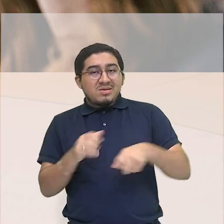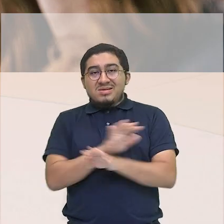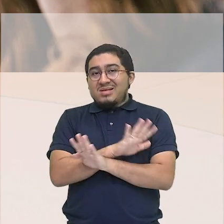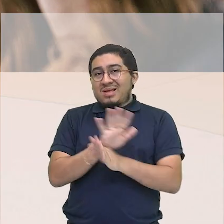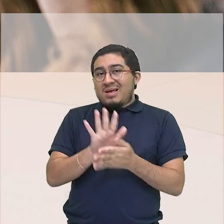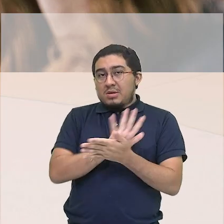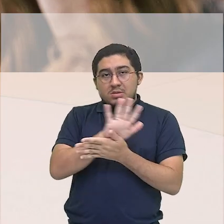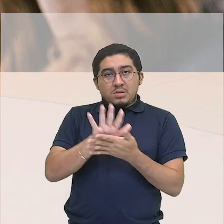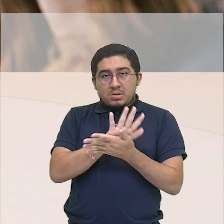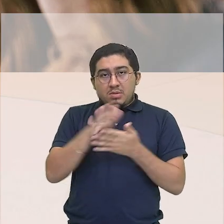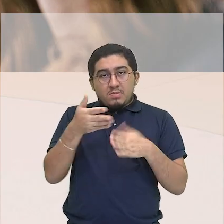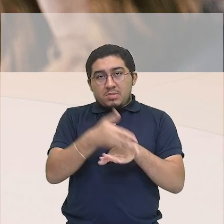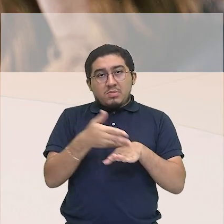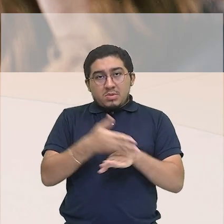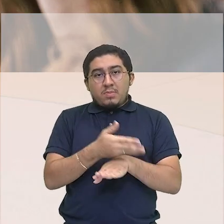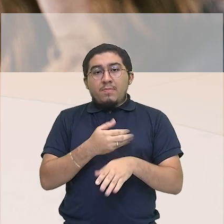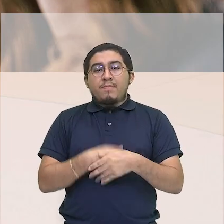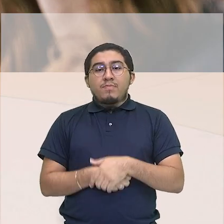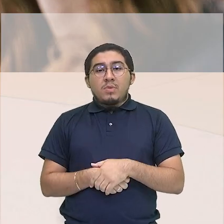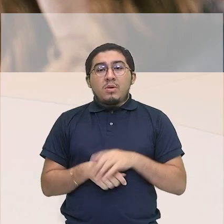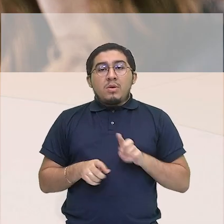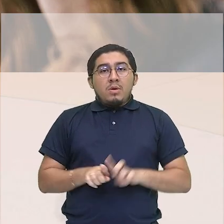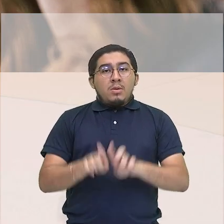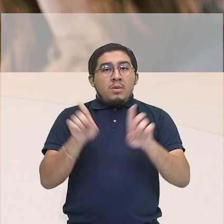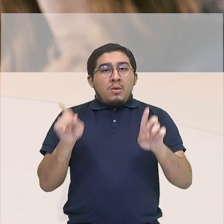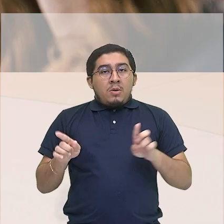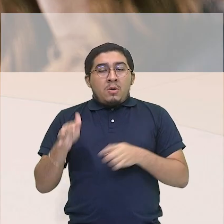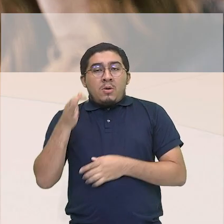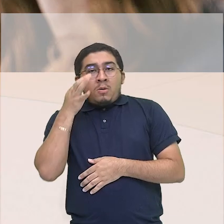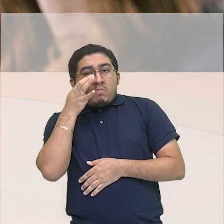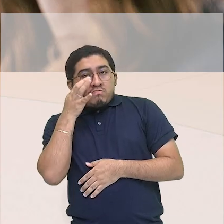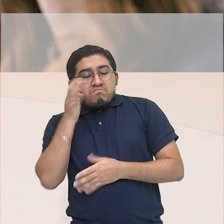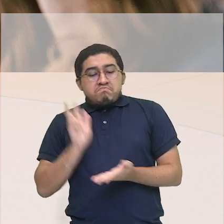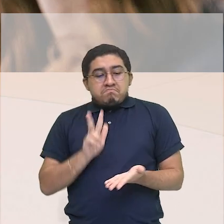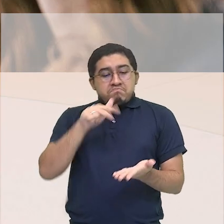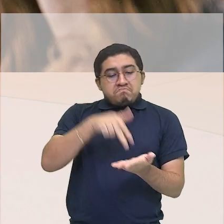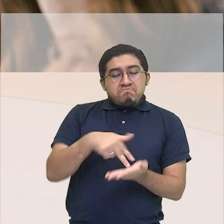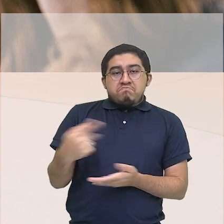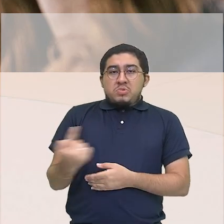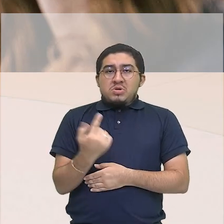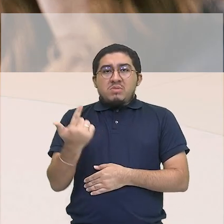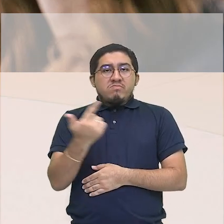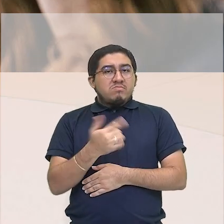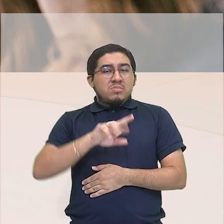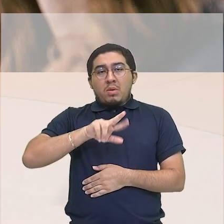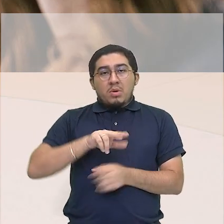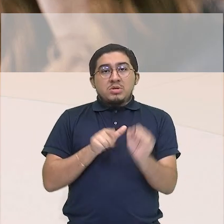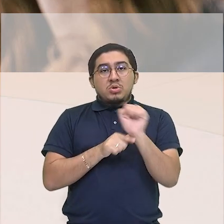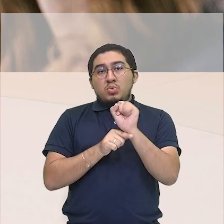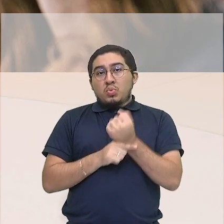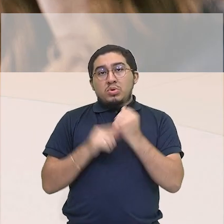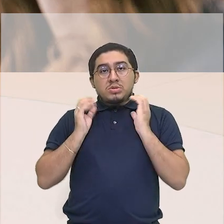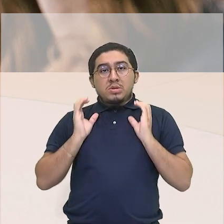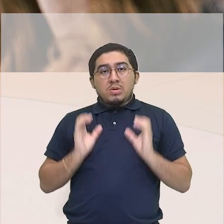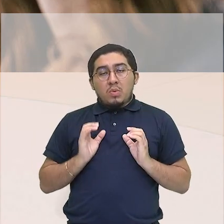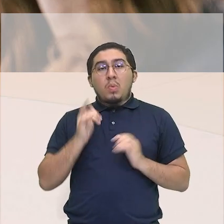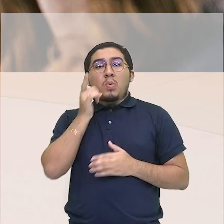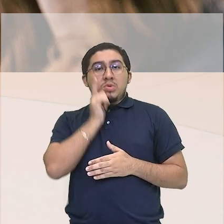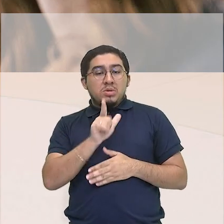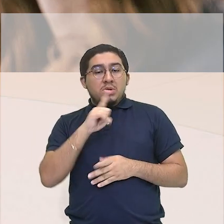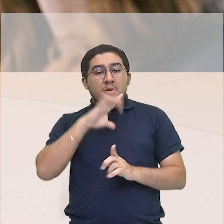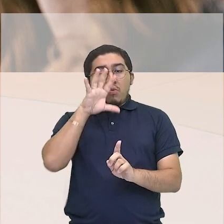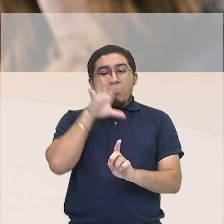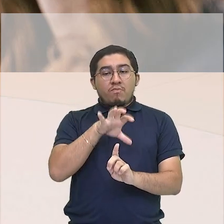envolvimento ativo. No entanto, a presença por si só não garante que os cidadãos exerçam